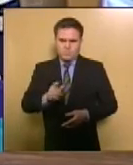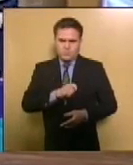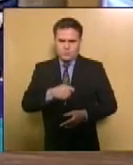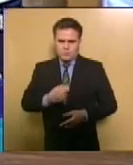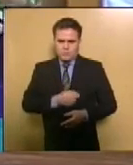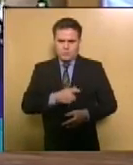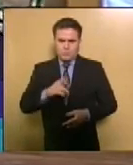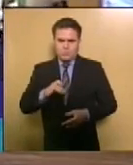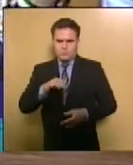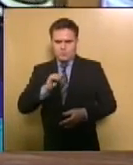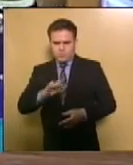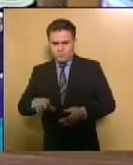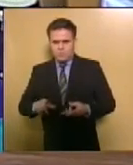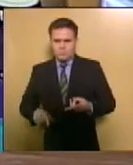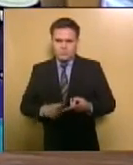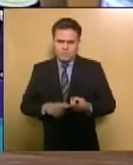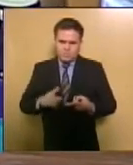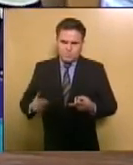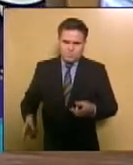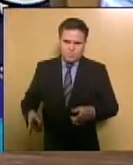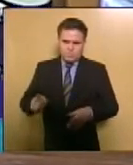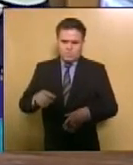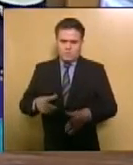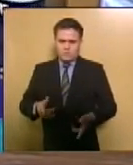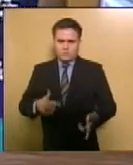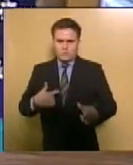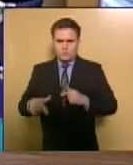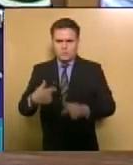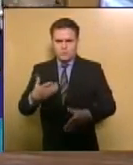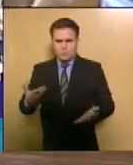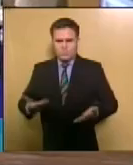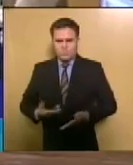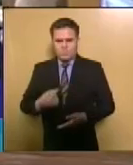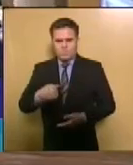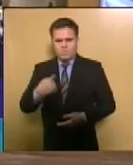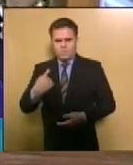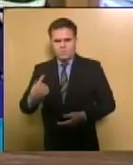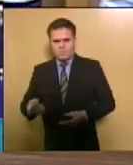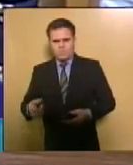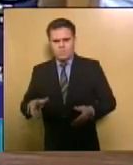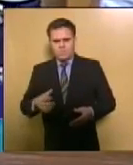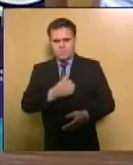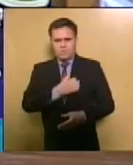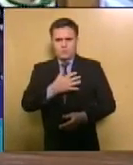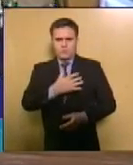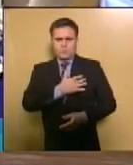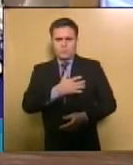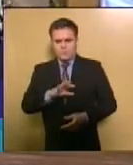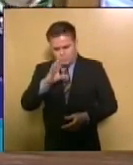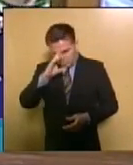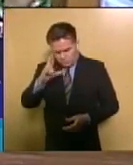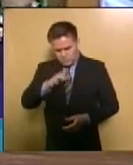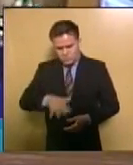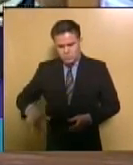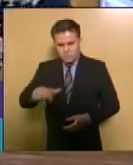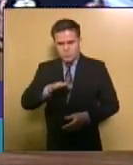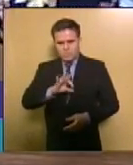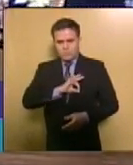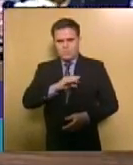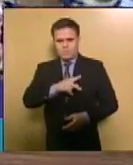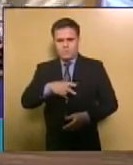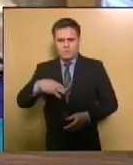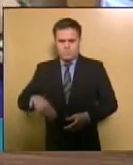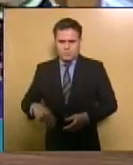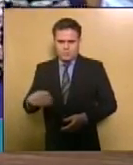Geral do Delegado geral né de quem esteja no cargo hoje sou eu do comandante Geral da Polícia Militar dos dos dos